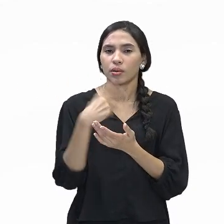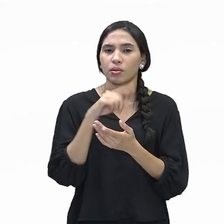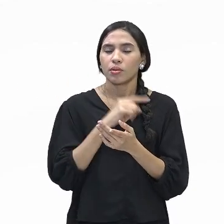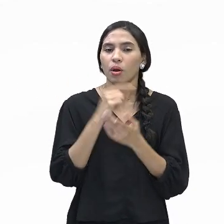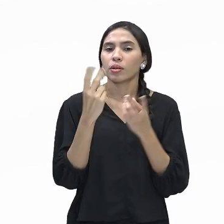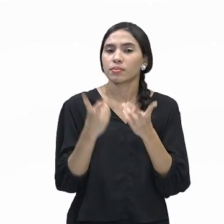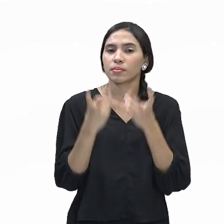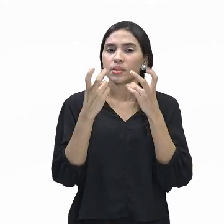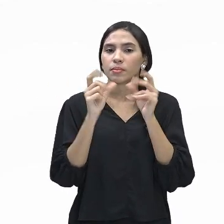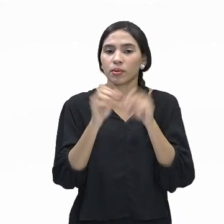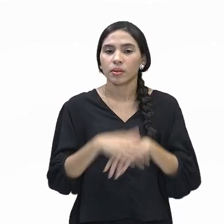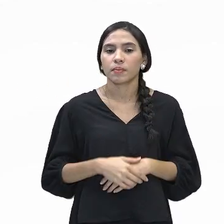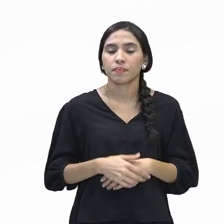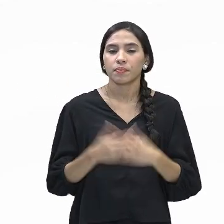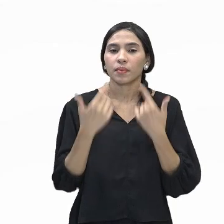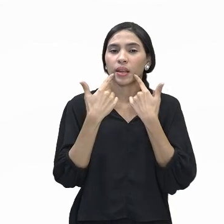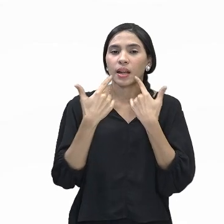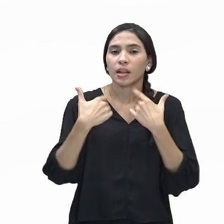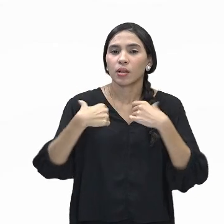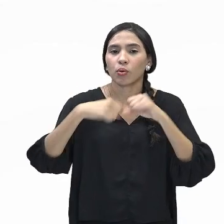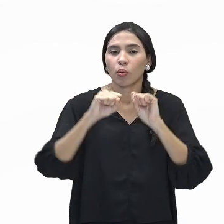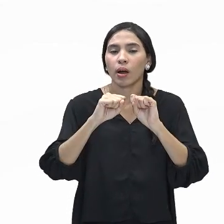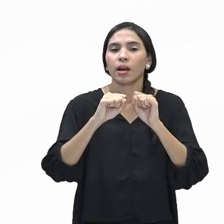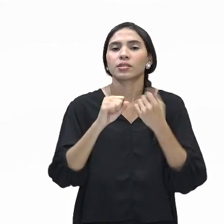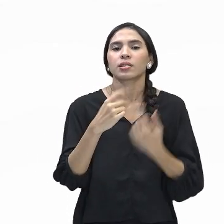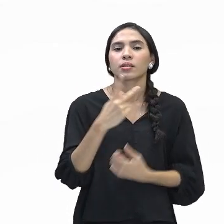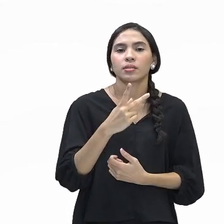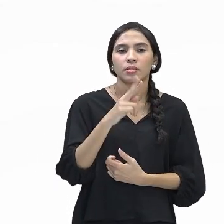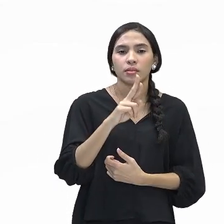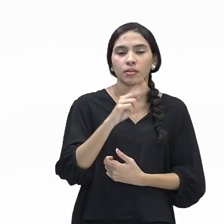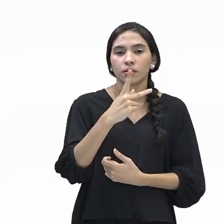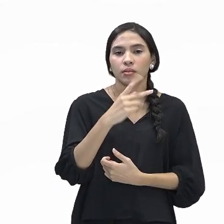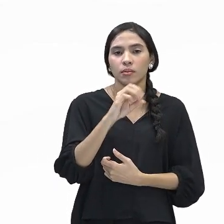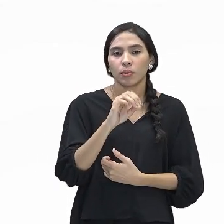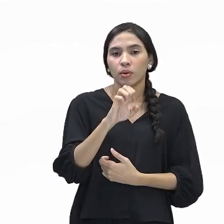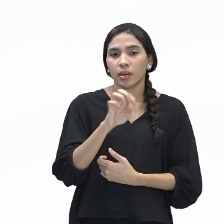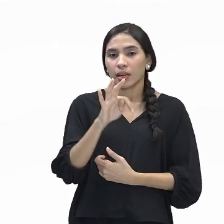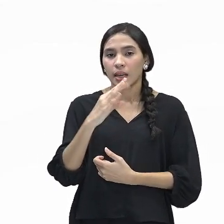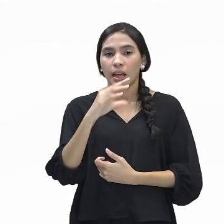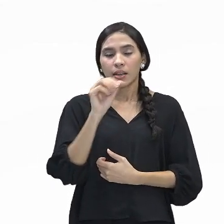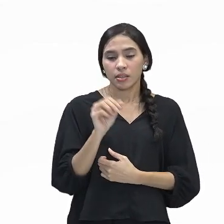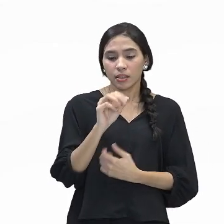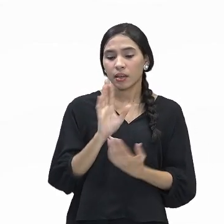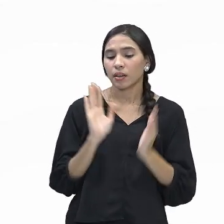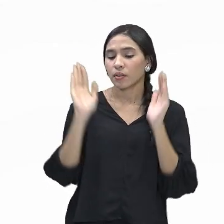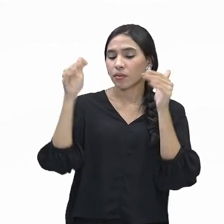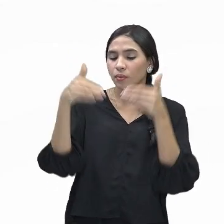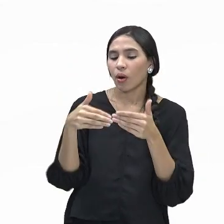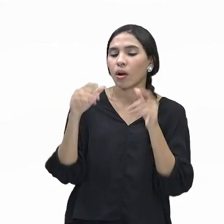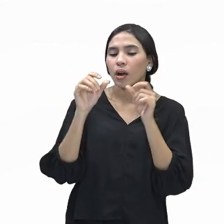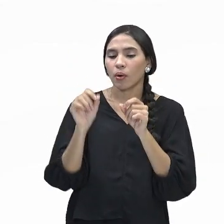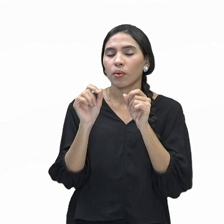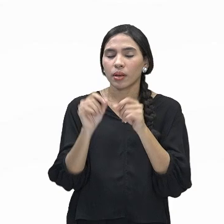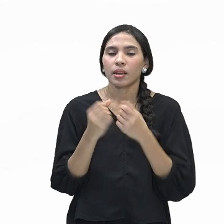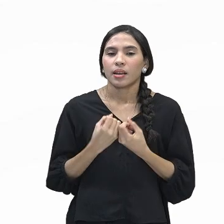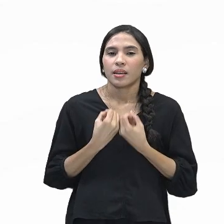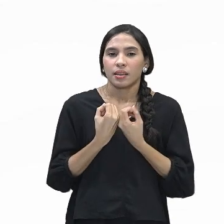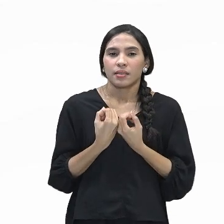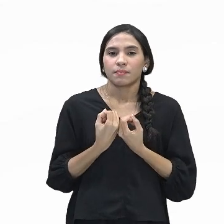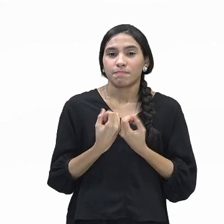encontrar linguagem poética, né? Bastante, inclusive. Por se tratar de uma linguagem poética, exige do